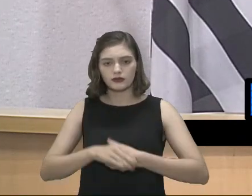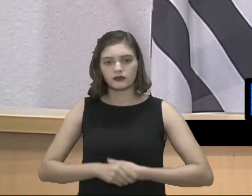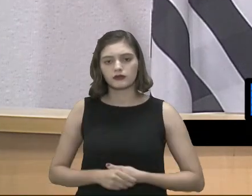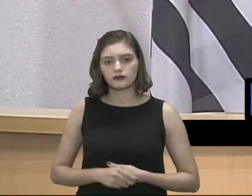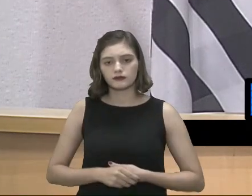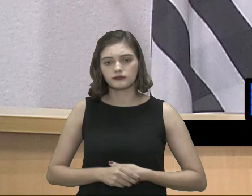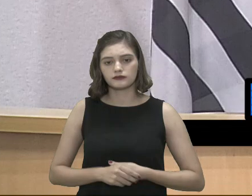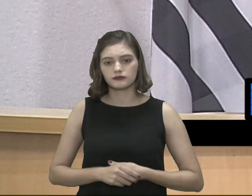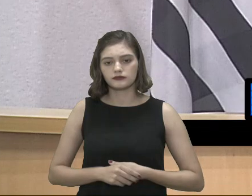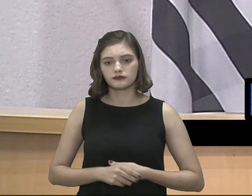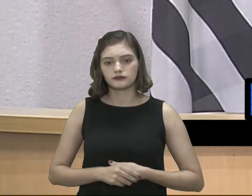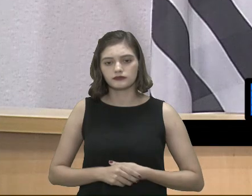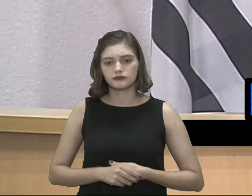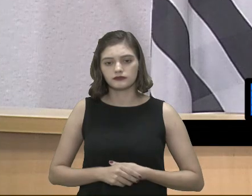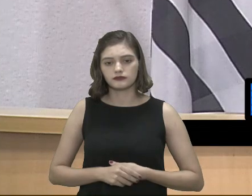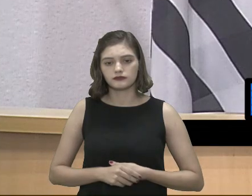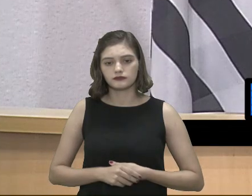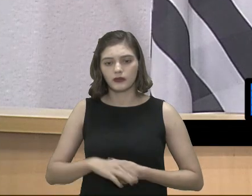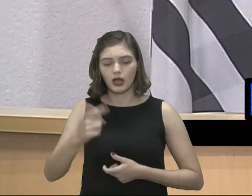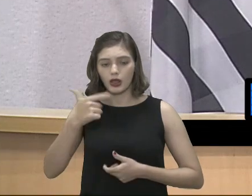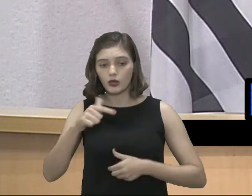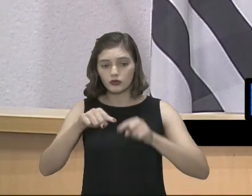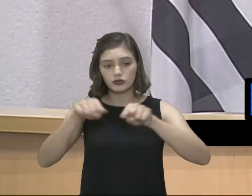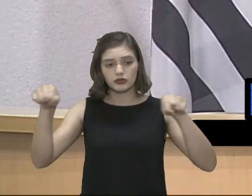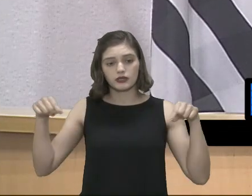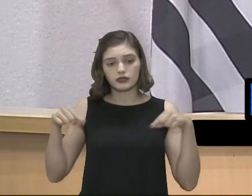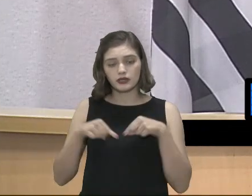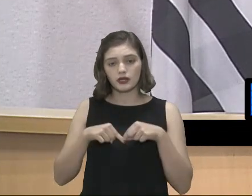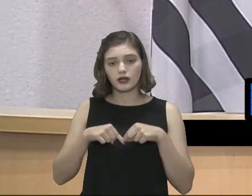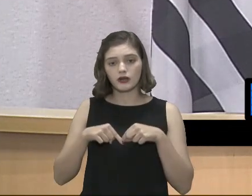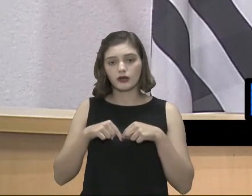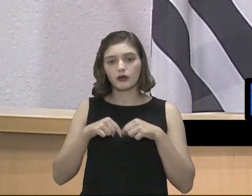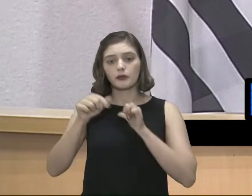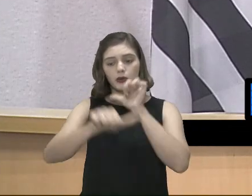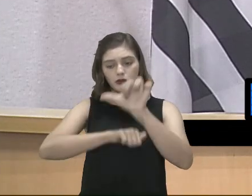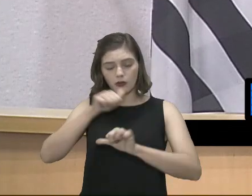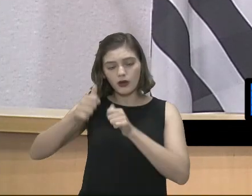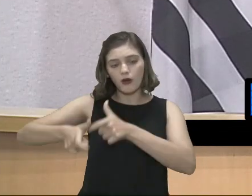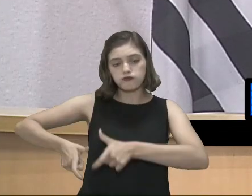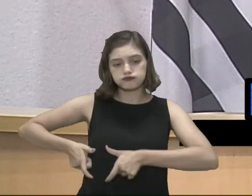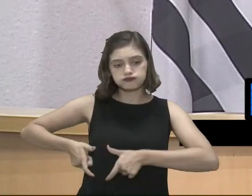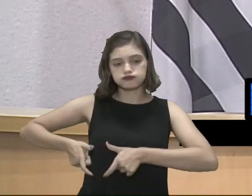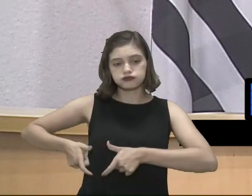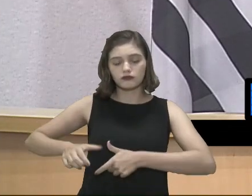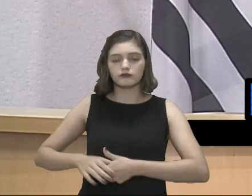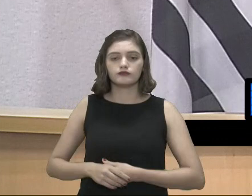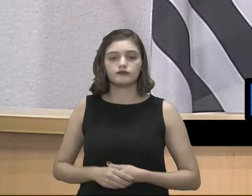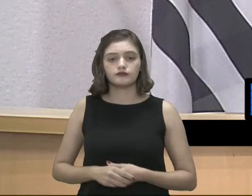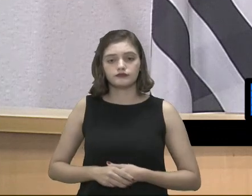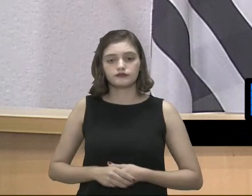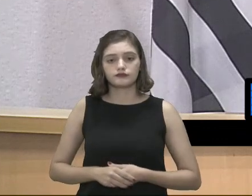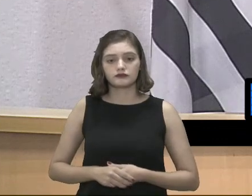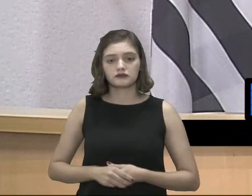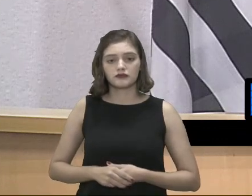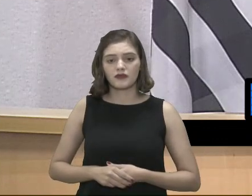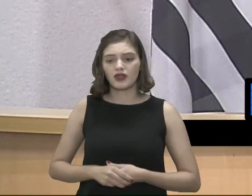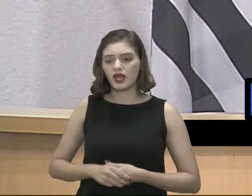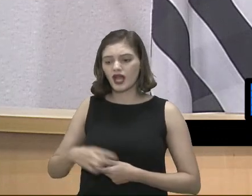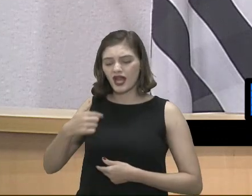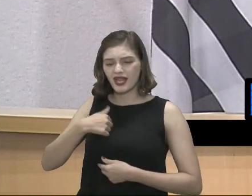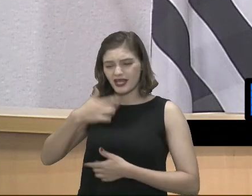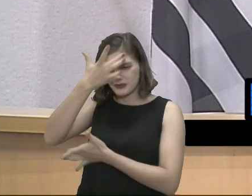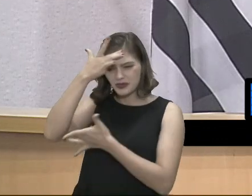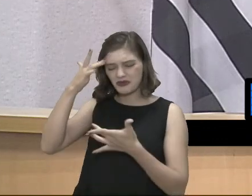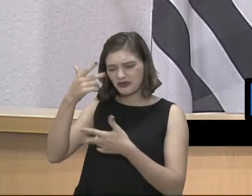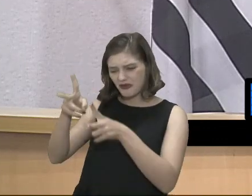entendeu? E não tinha sala para a pessoa fazer isso. E é tratado como nada.